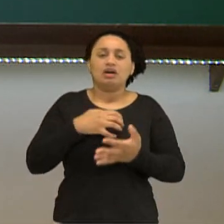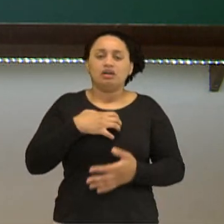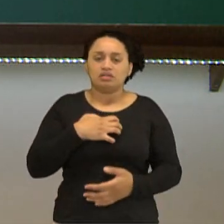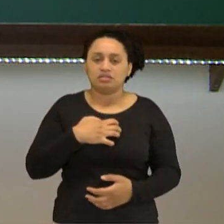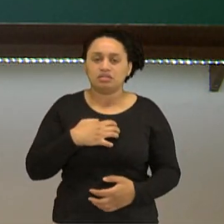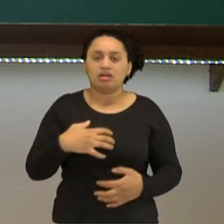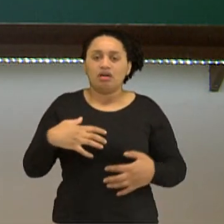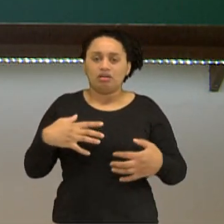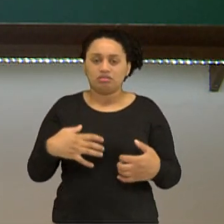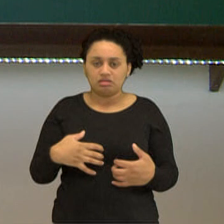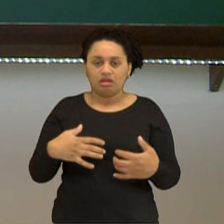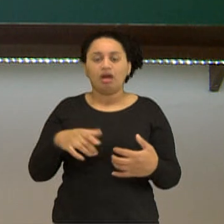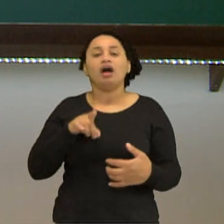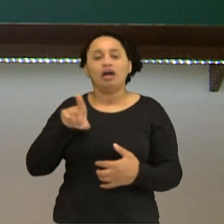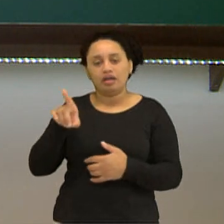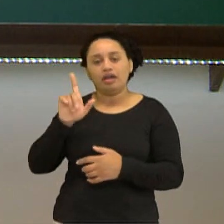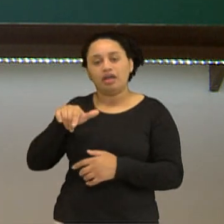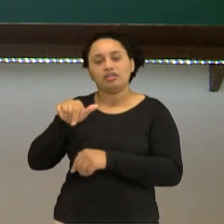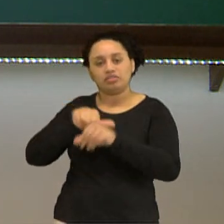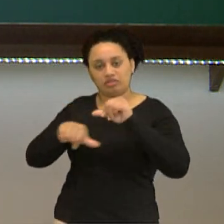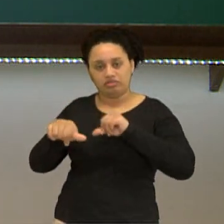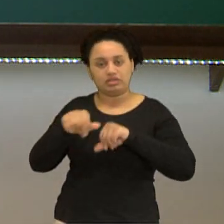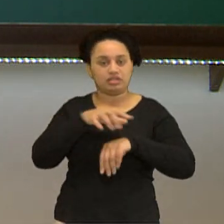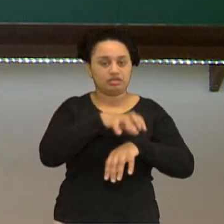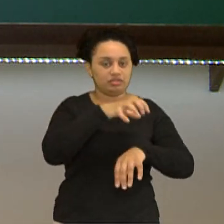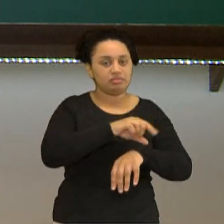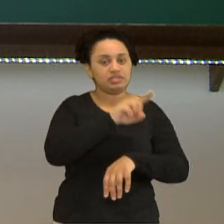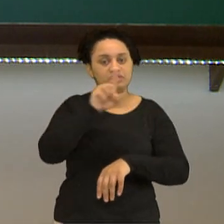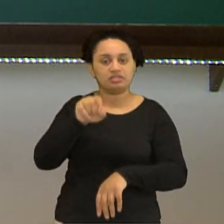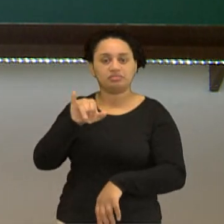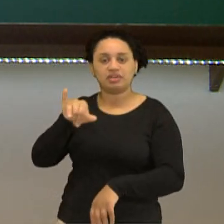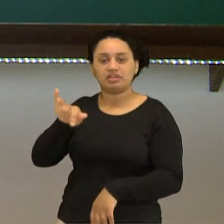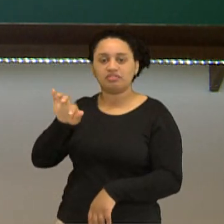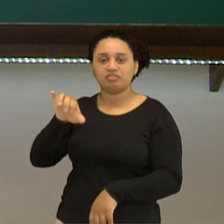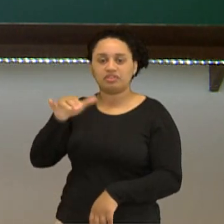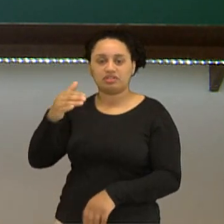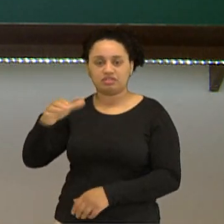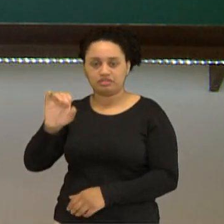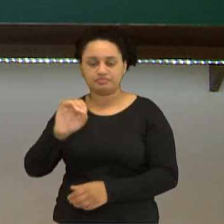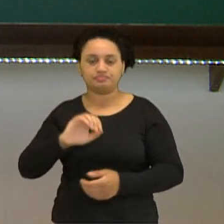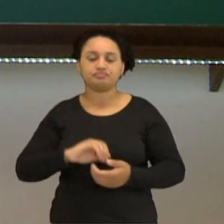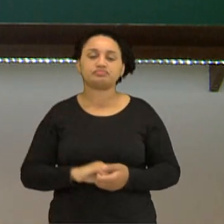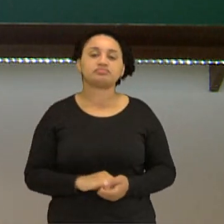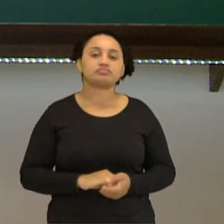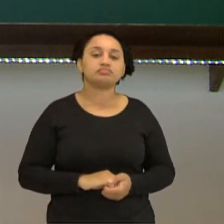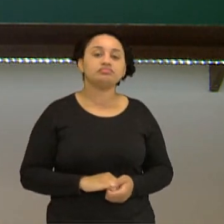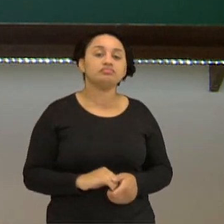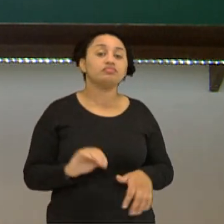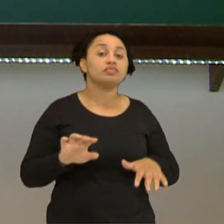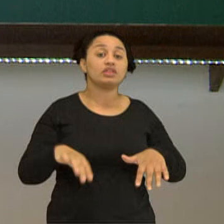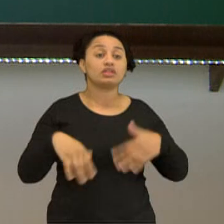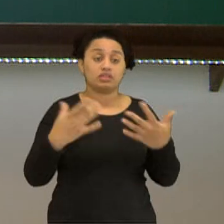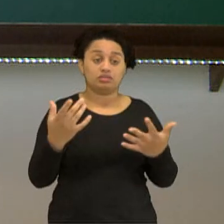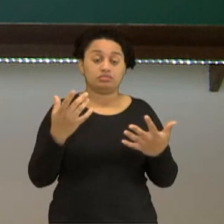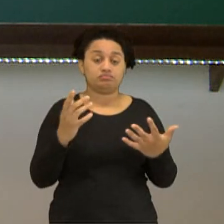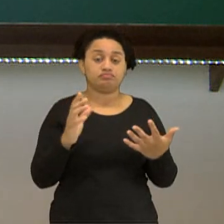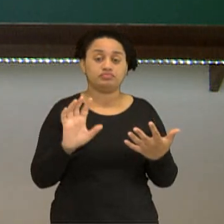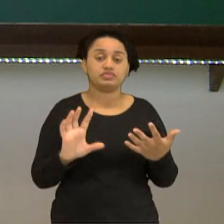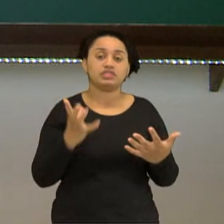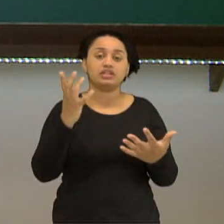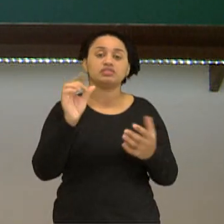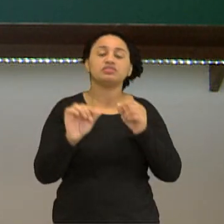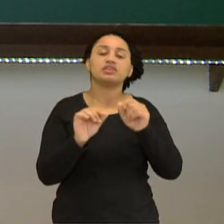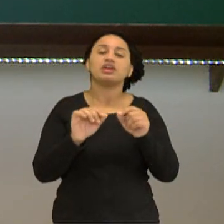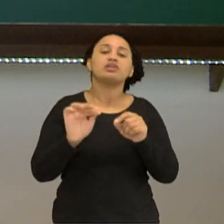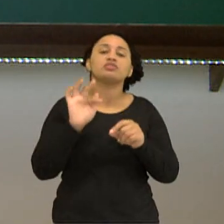uma infecção. Bom, gente, quando isso acontece, o caso final disso é quando a